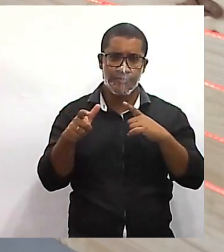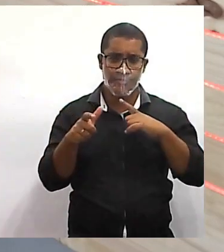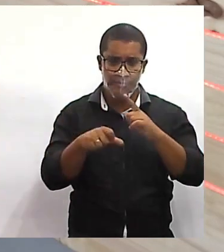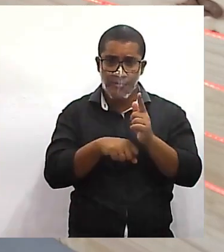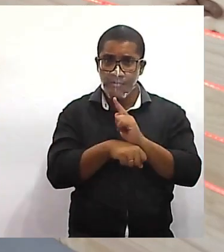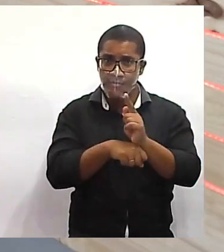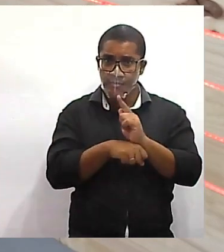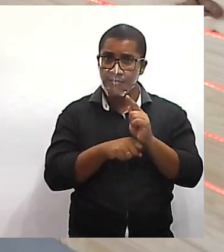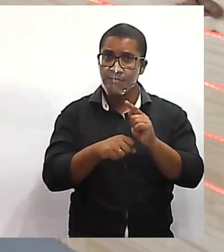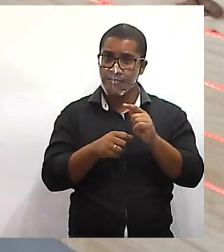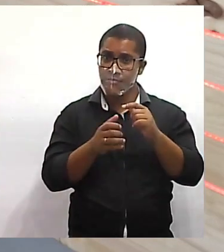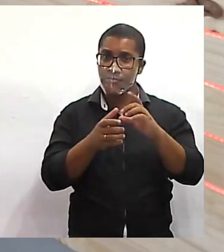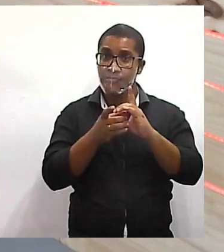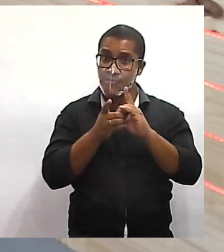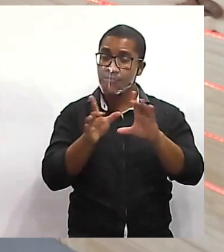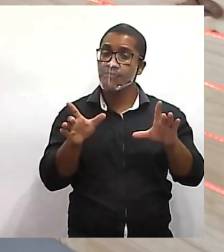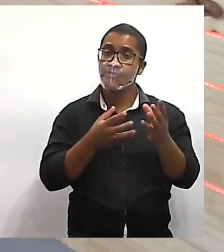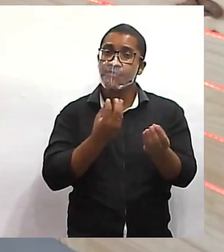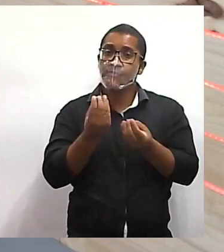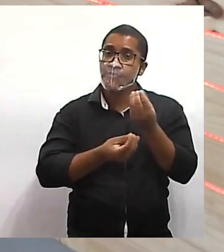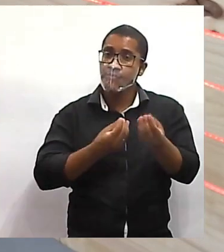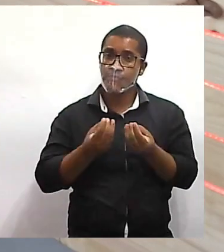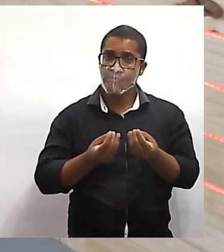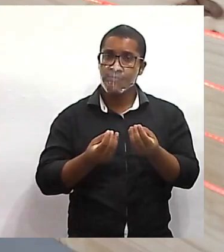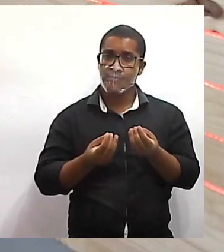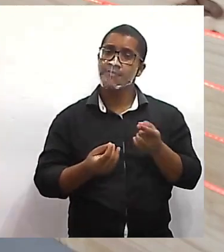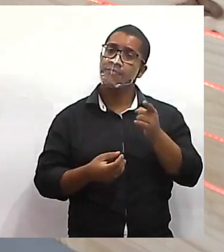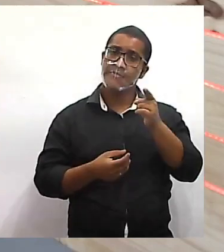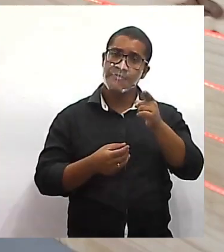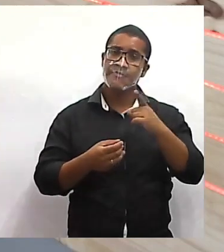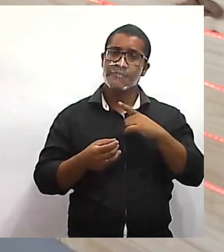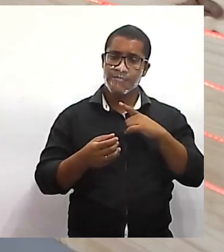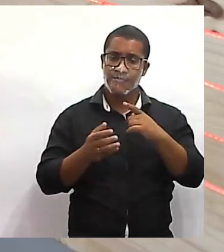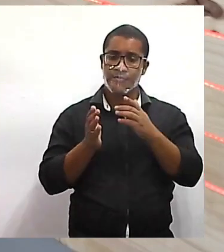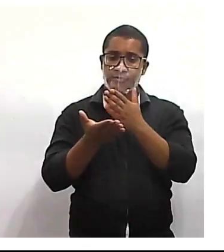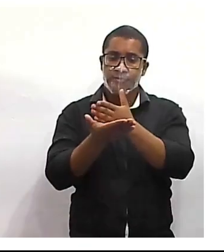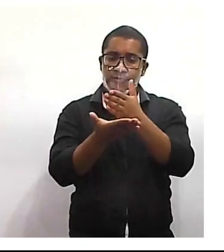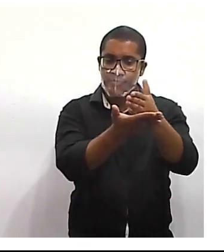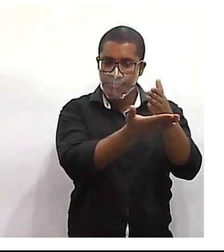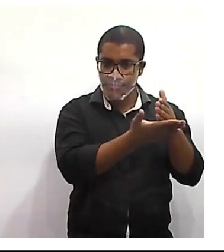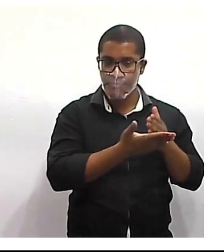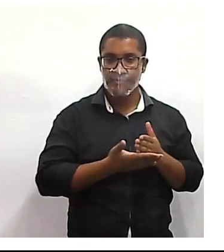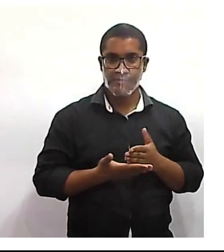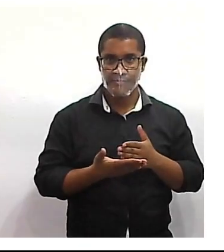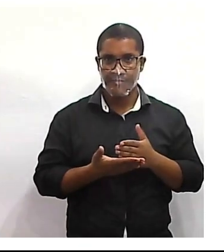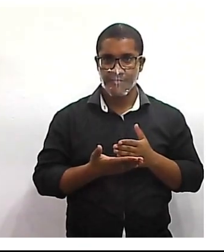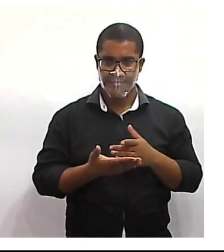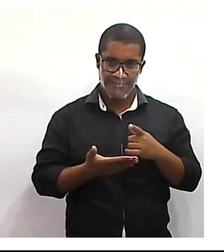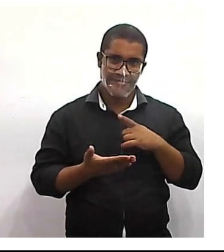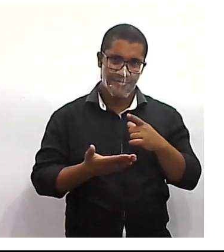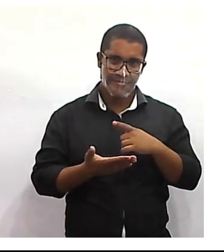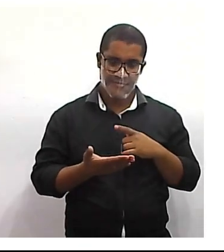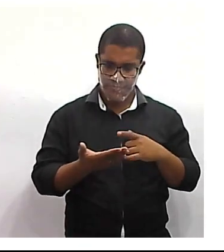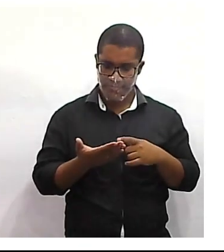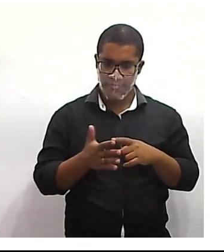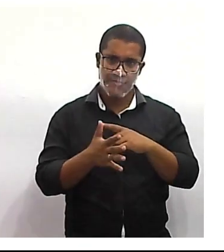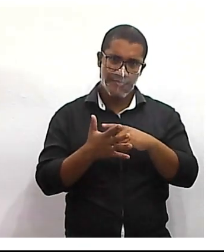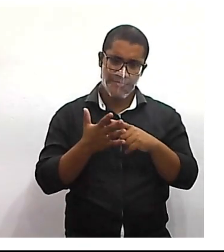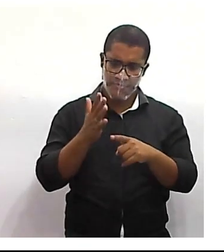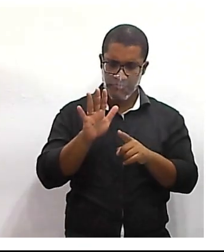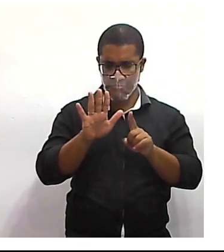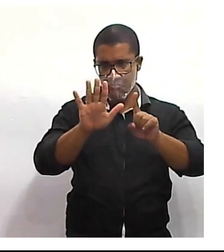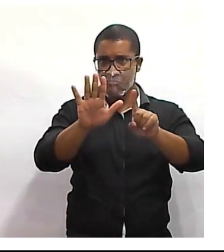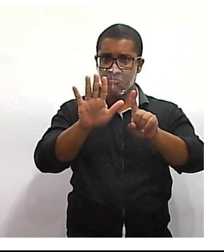gestão democrática, que ela vai se subdividir, vamos dizer, não é? Mais ou menos